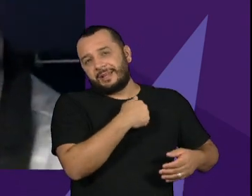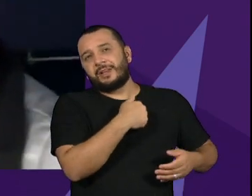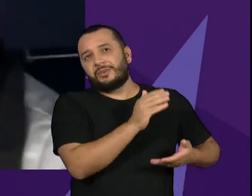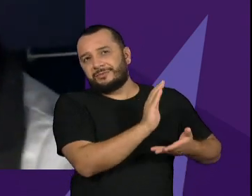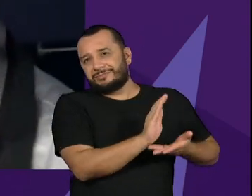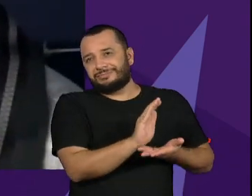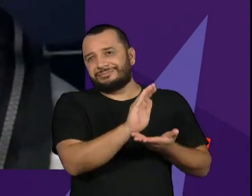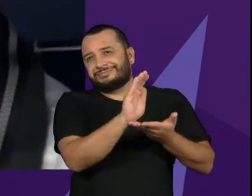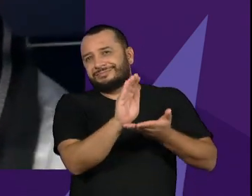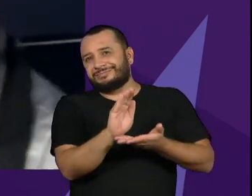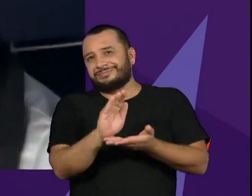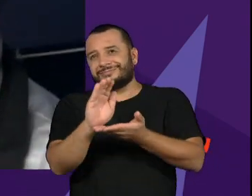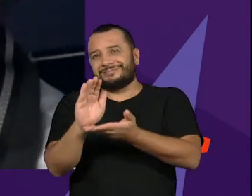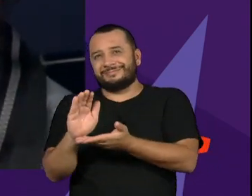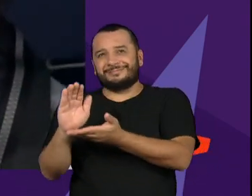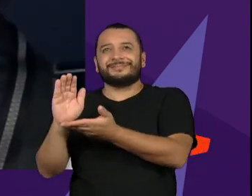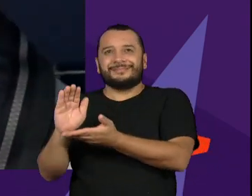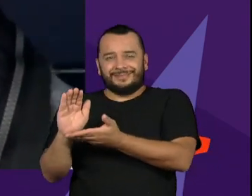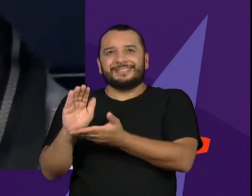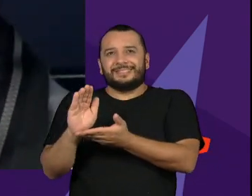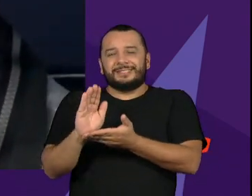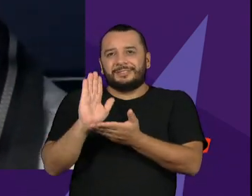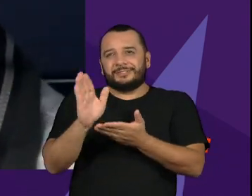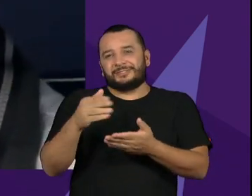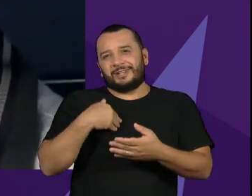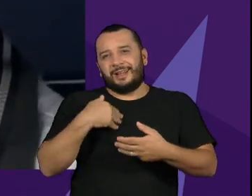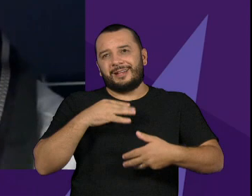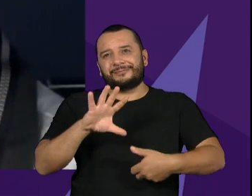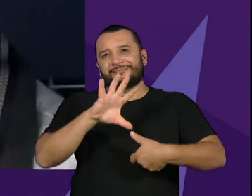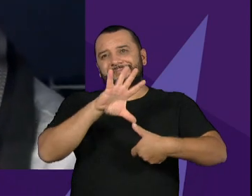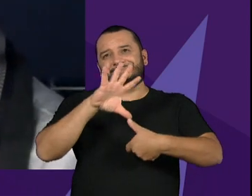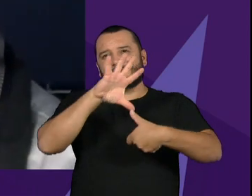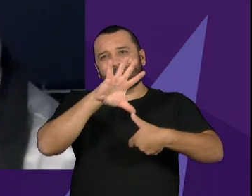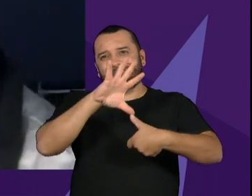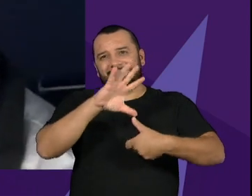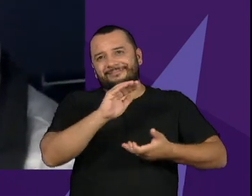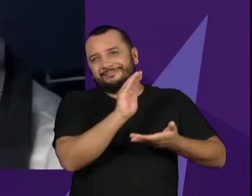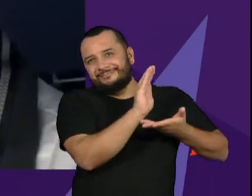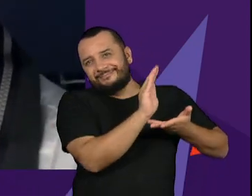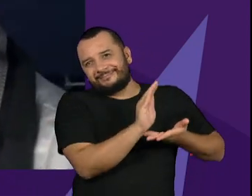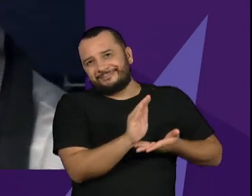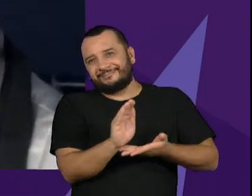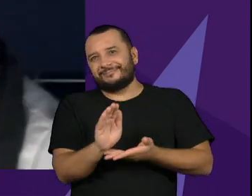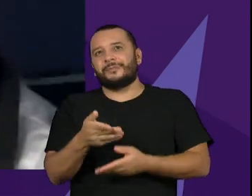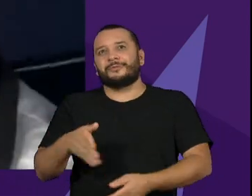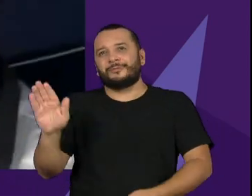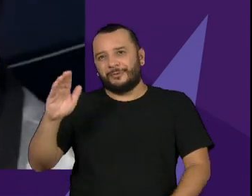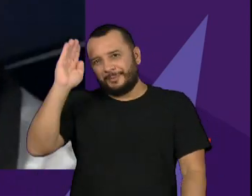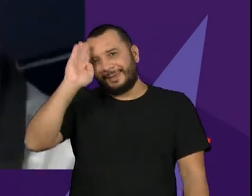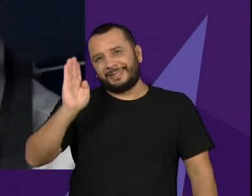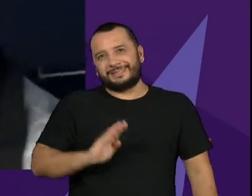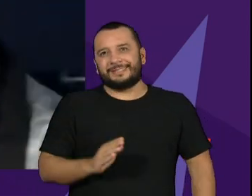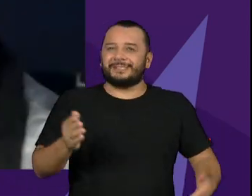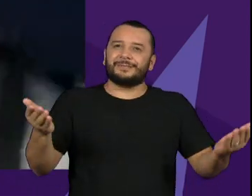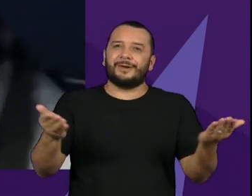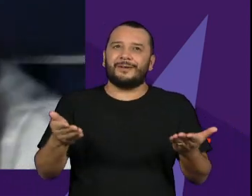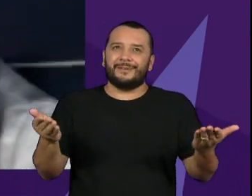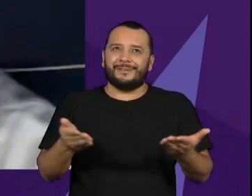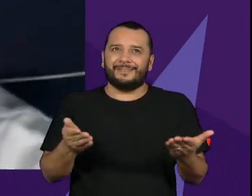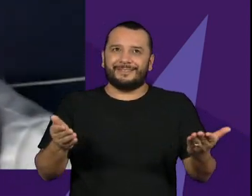hemisfério norte ficou para trás. Eu estou indo agora em direção ao Brasil e